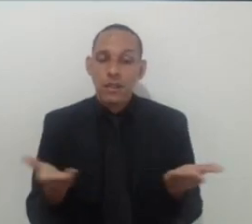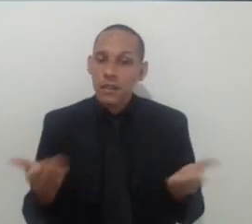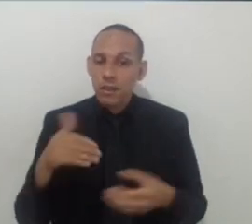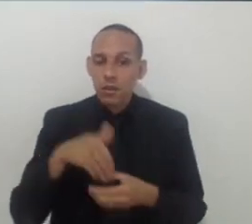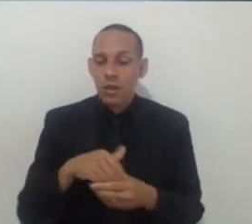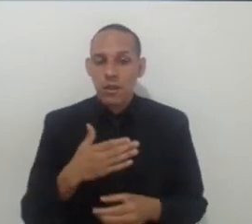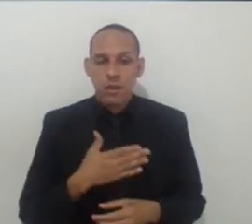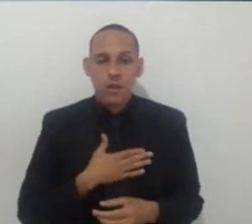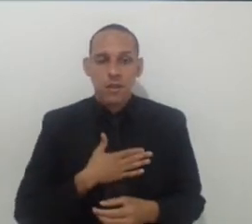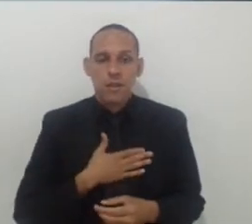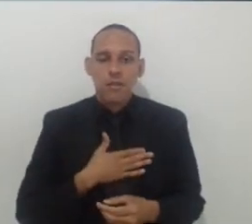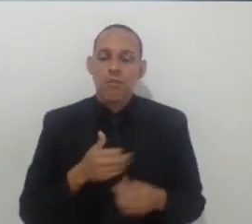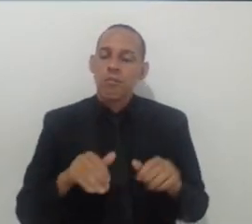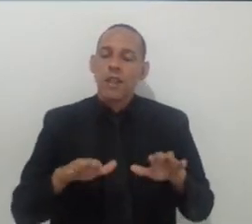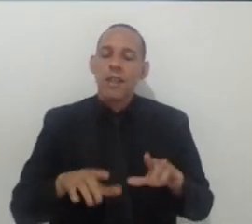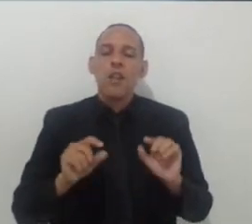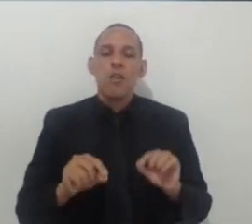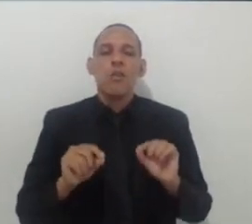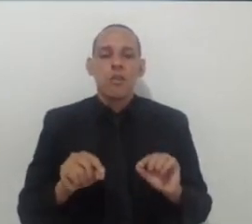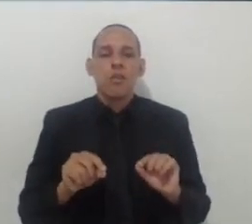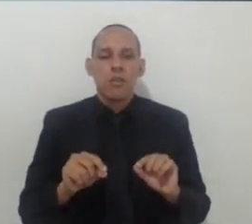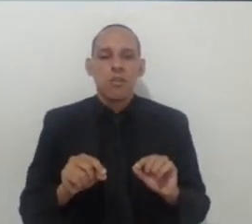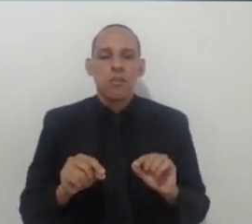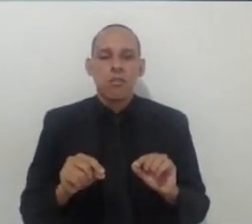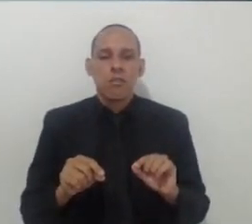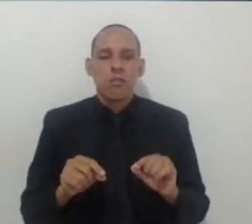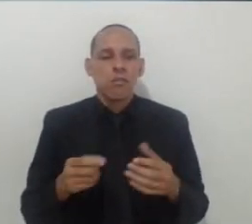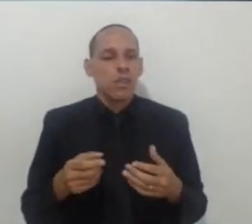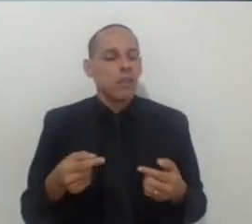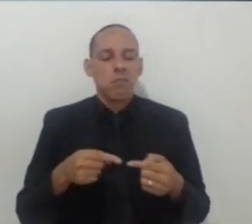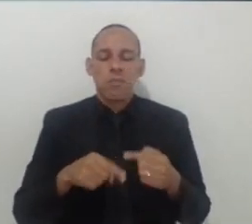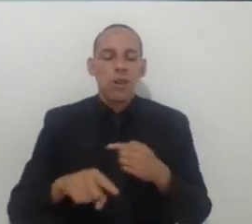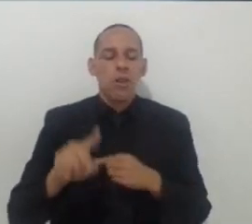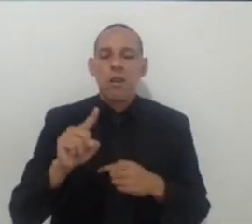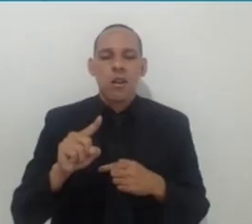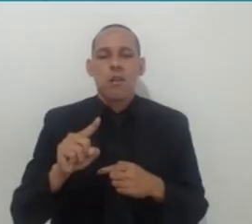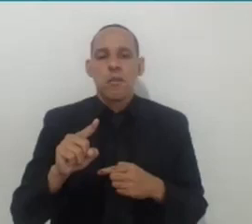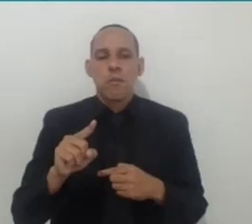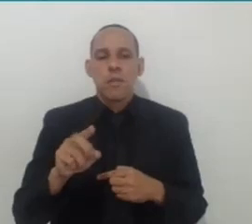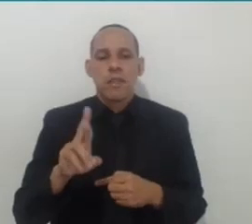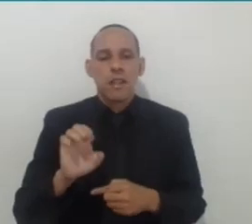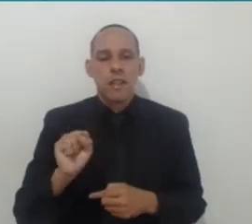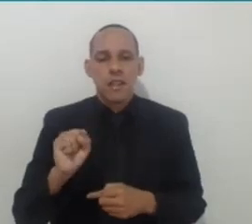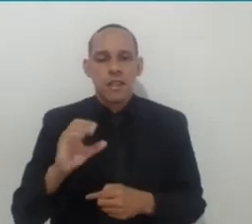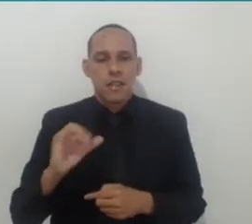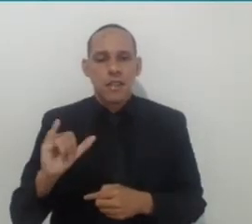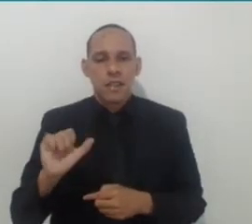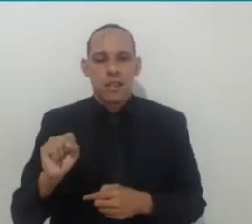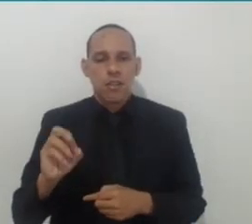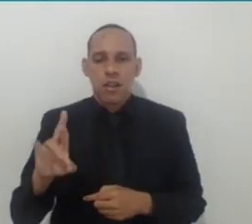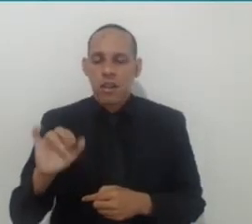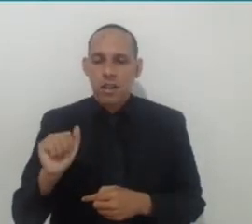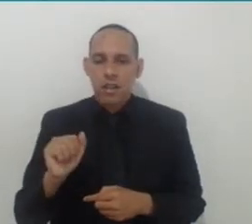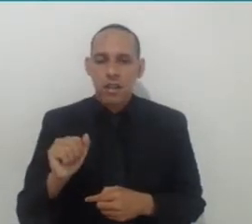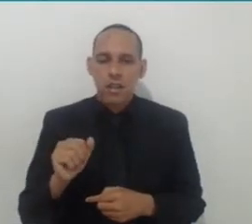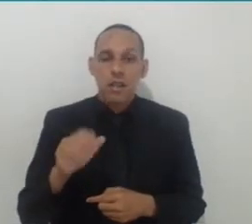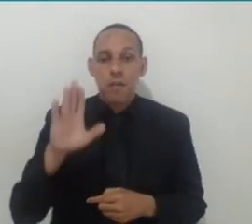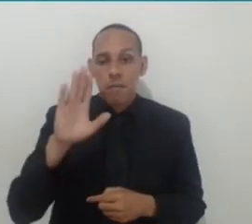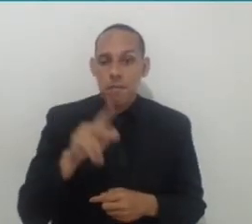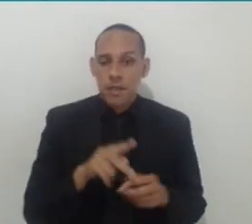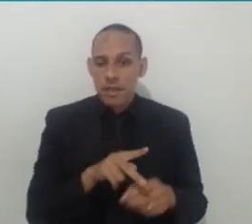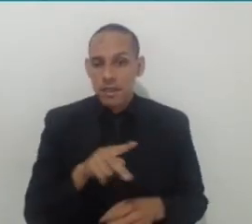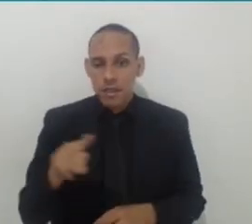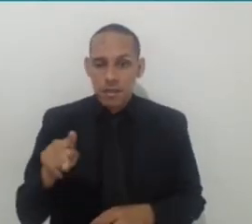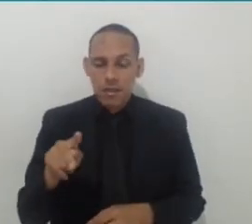mantido pela improcedência da pretensão rescisória, presidente. Oi, Leandro, desembargador Cláudio. Presidente, queria a palavra.